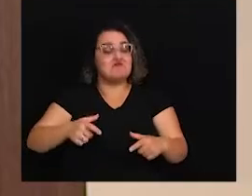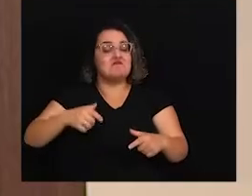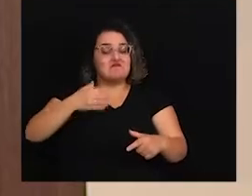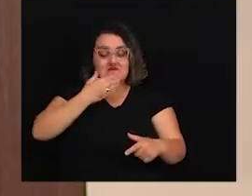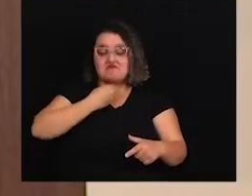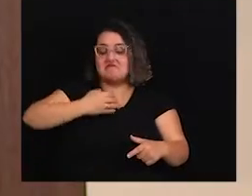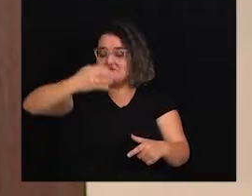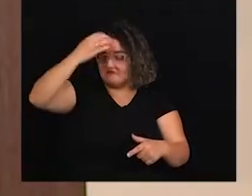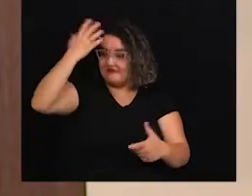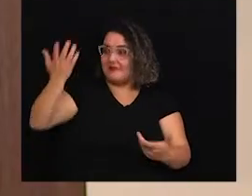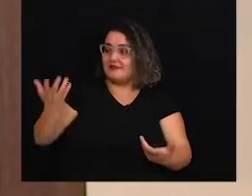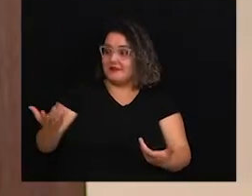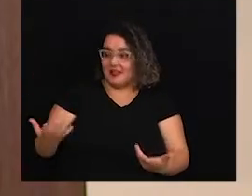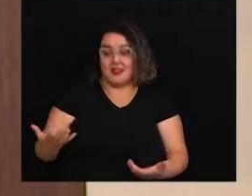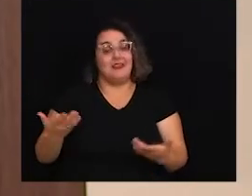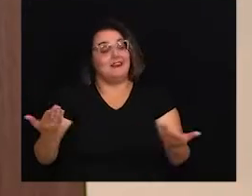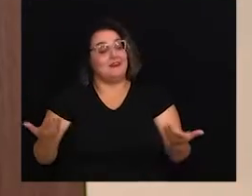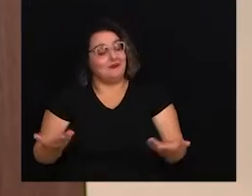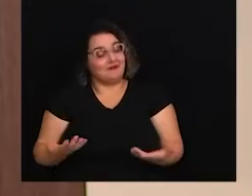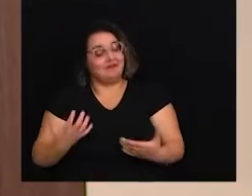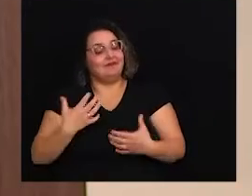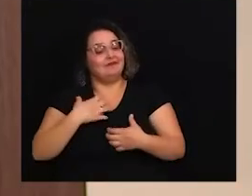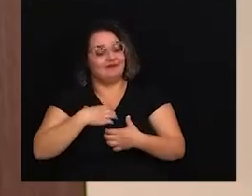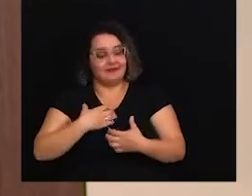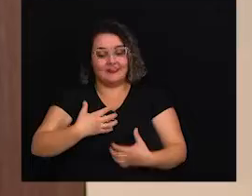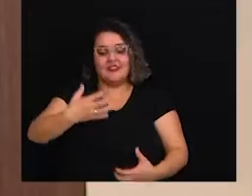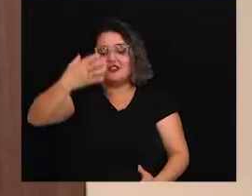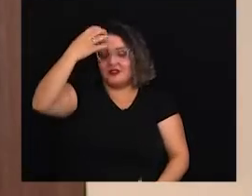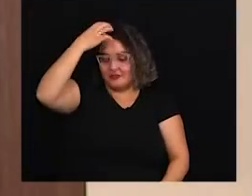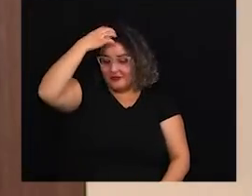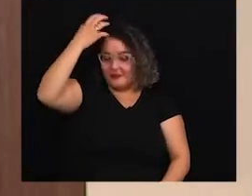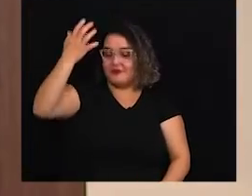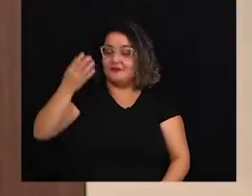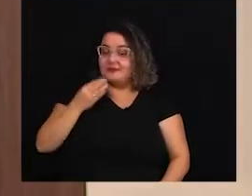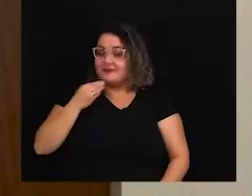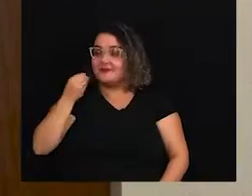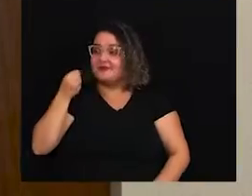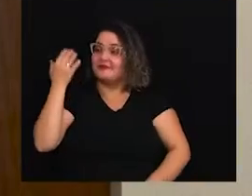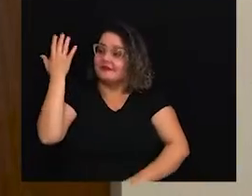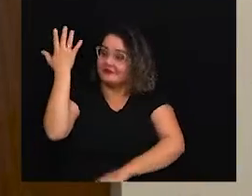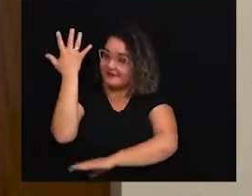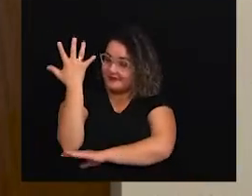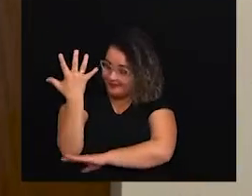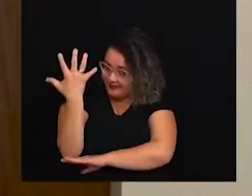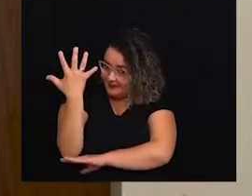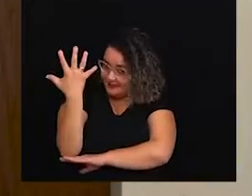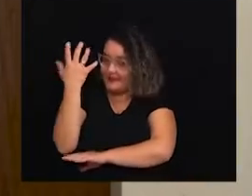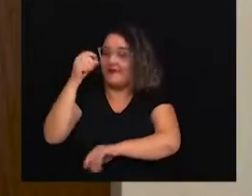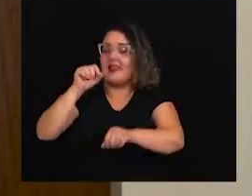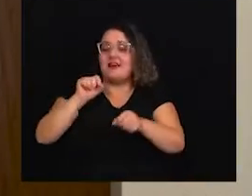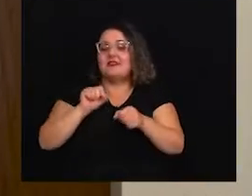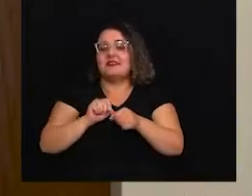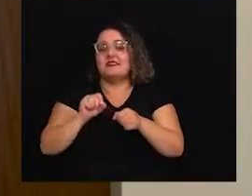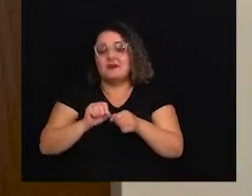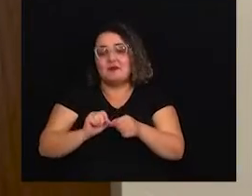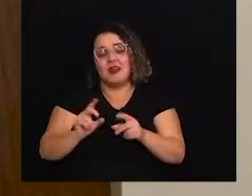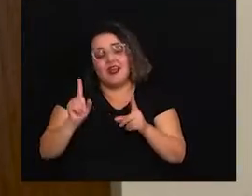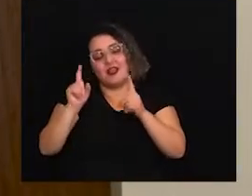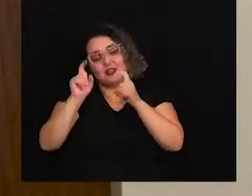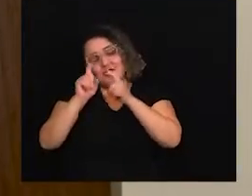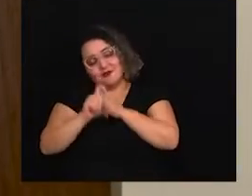bom. Olha, gente, então agora eu vou me sentir um rei e vou experimentar aqui o abacaxi. Enquanto eu faço esse